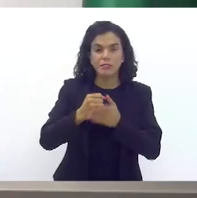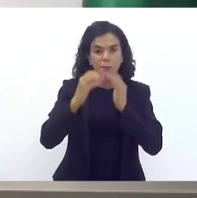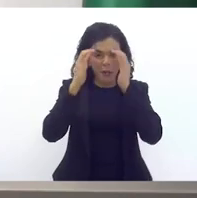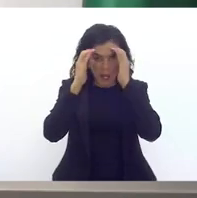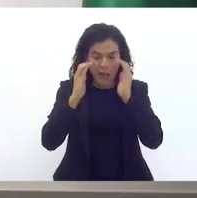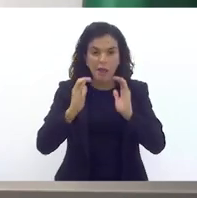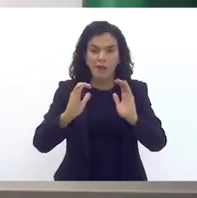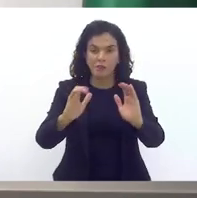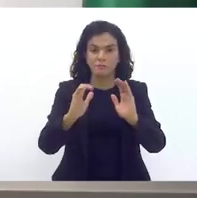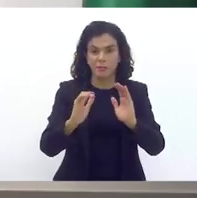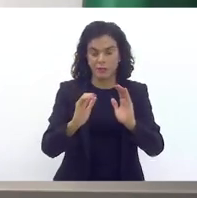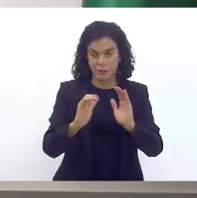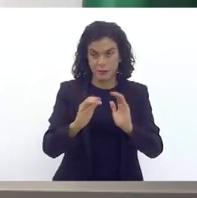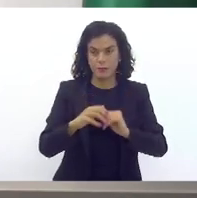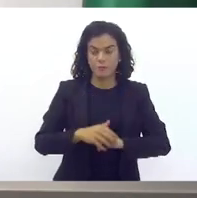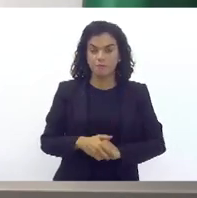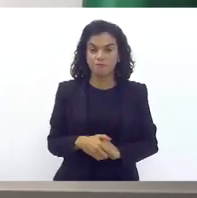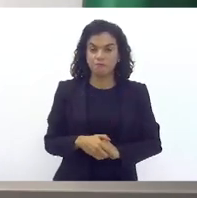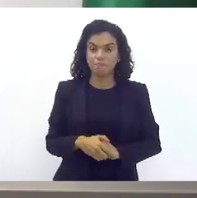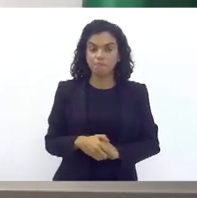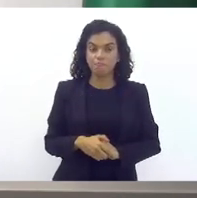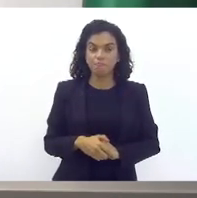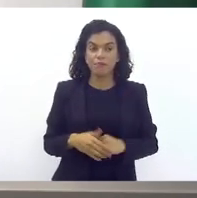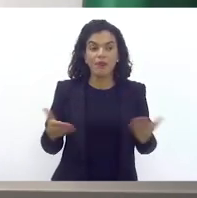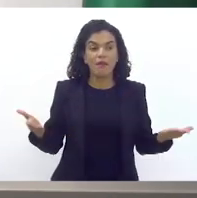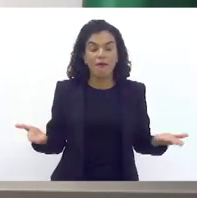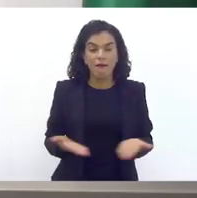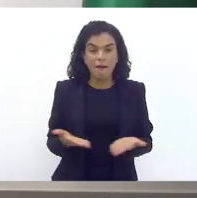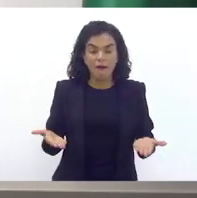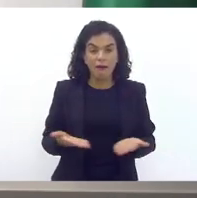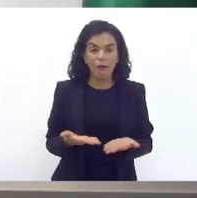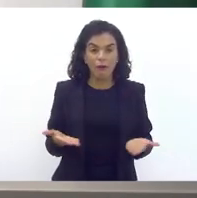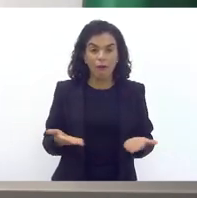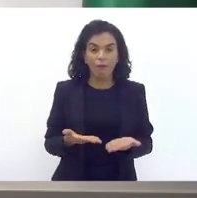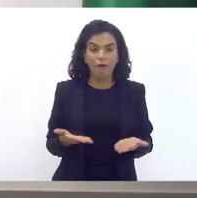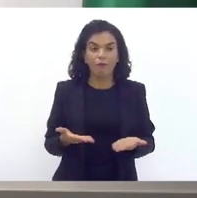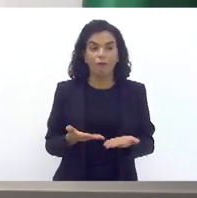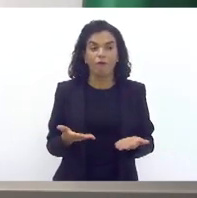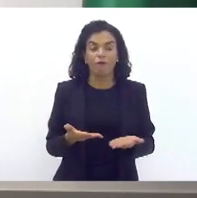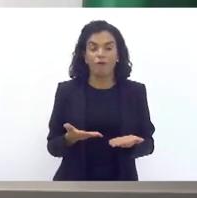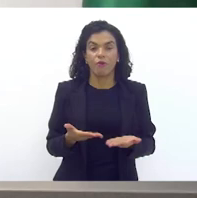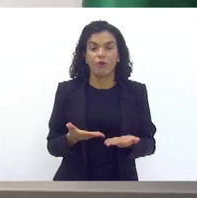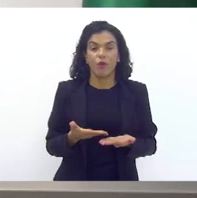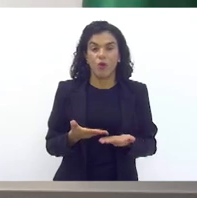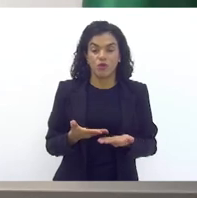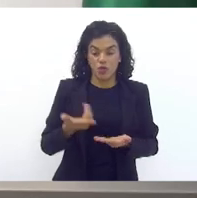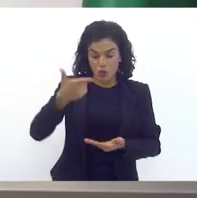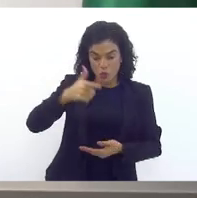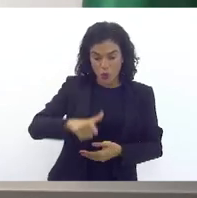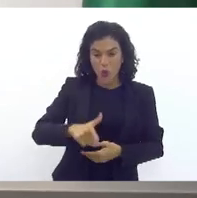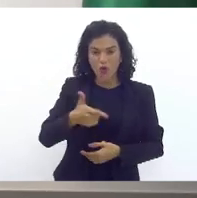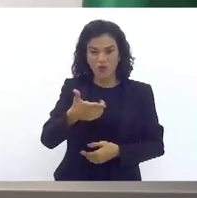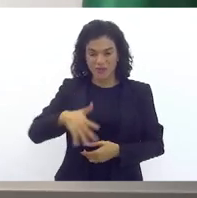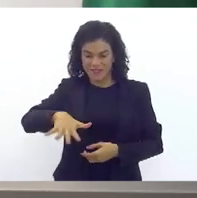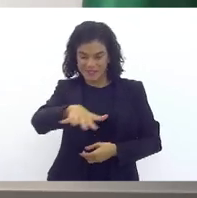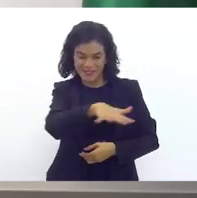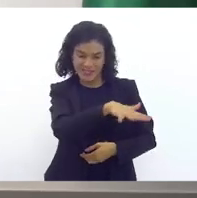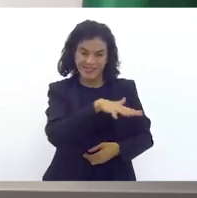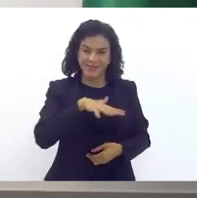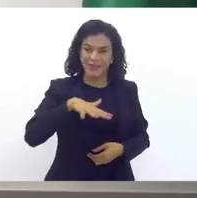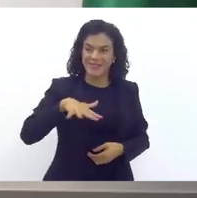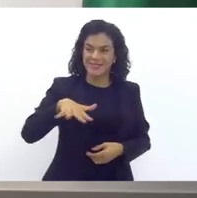suas colocações. E agora, quando volto a esse cenário,